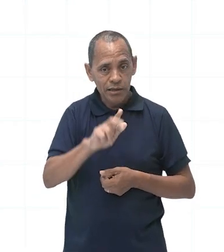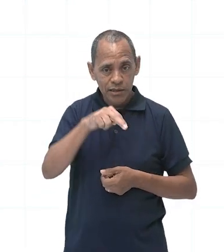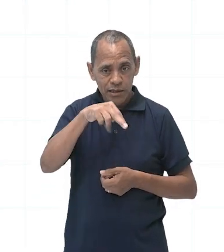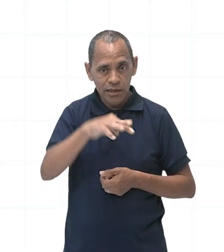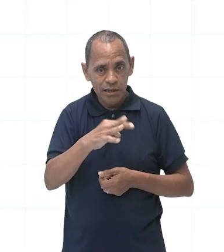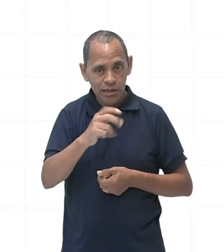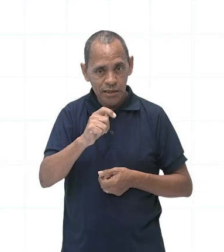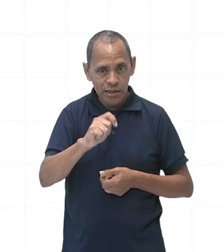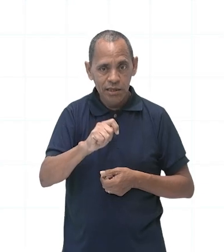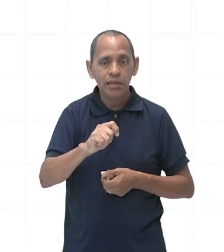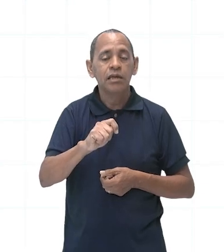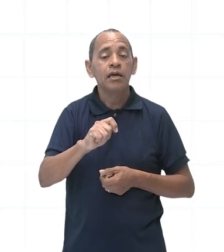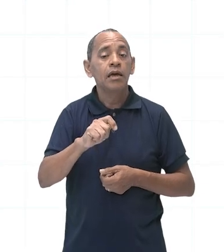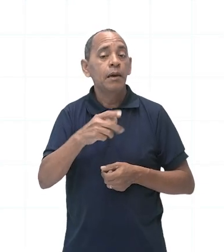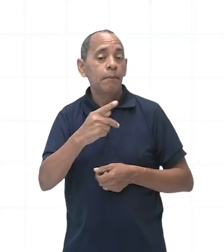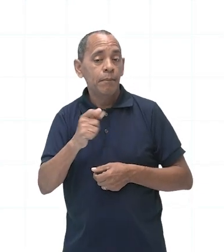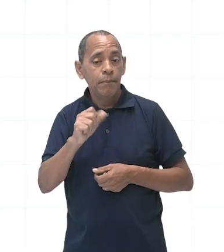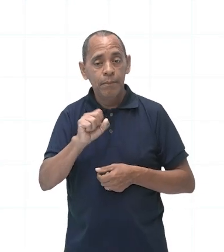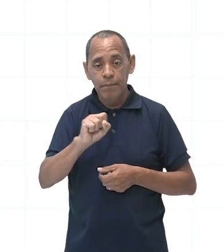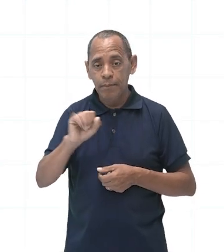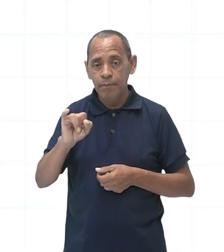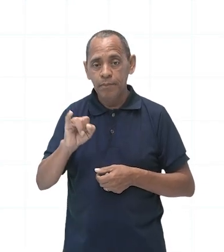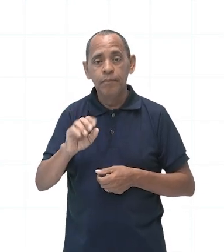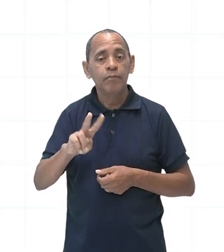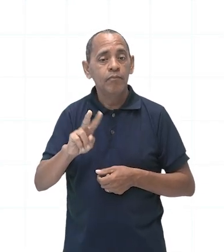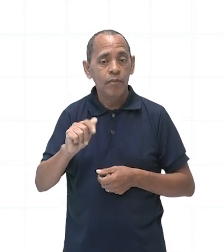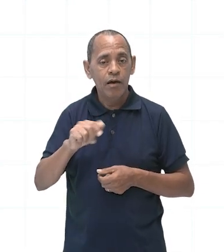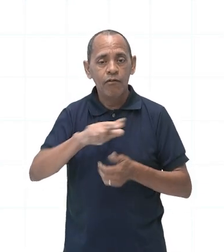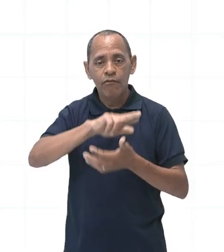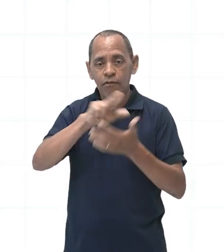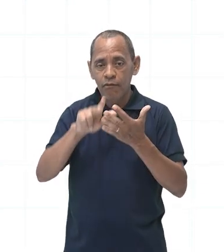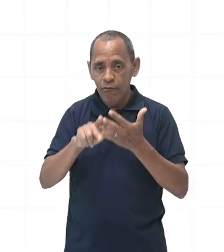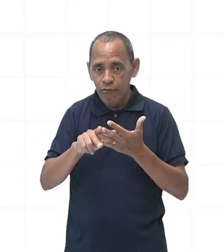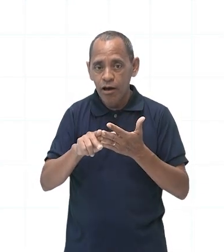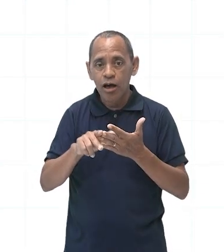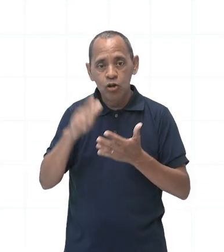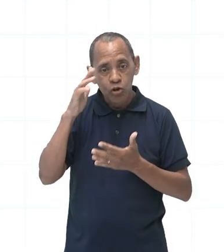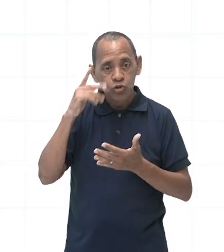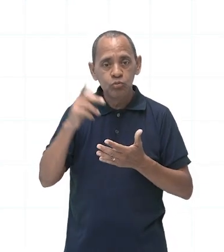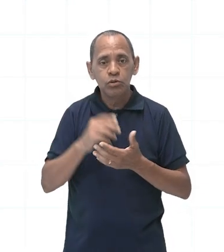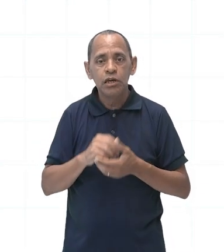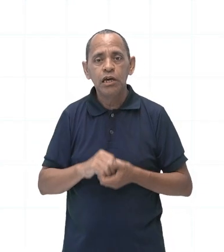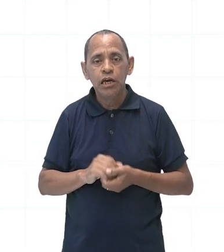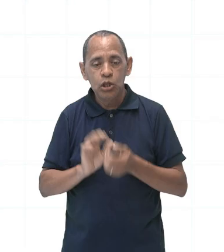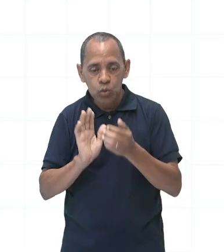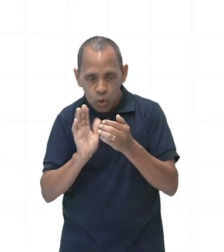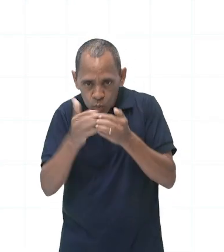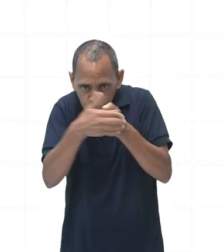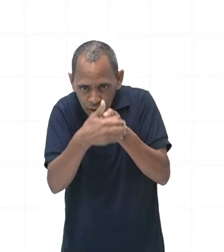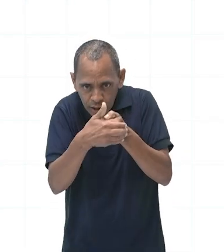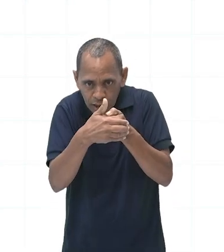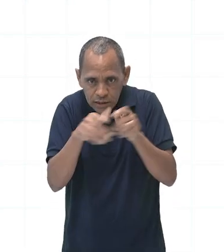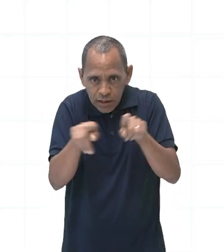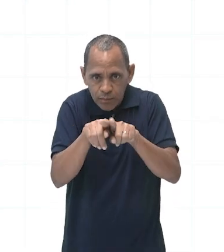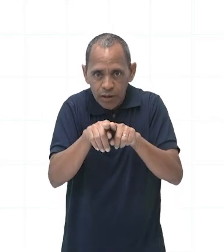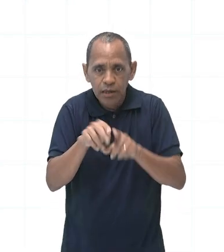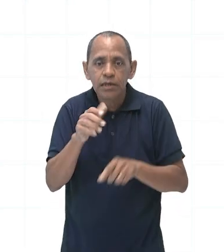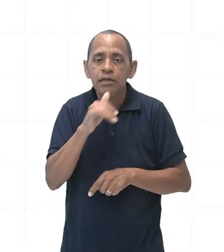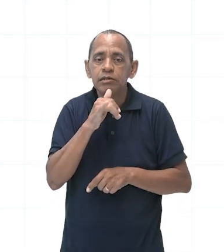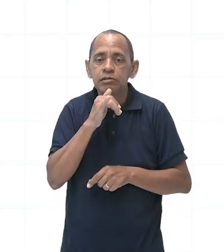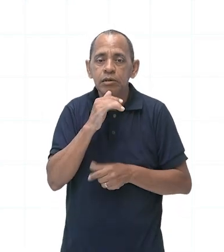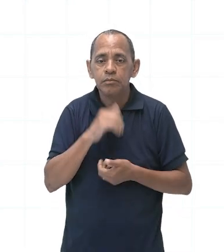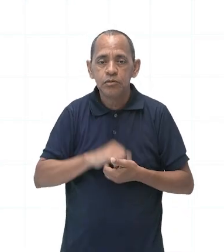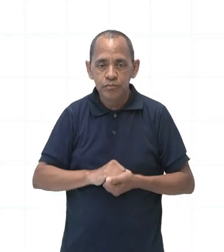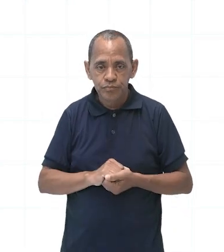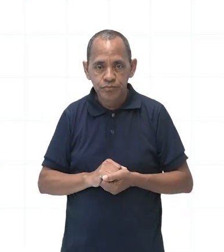é tão desnecessário e tão adjunto, ou seja, tão acessório, que em muitos casos ele nem aparece, em muitas